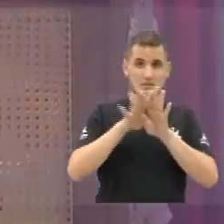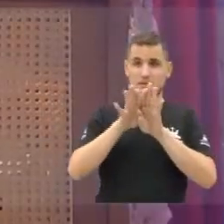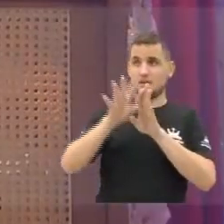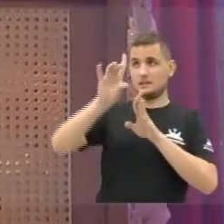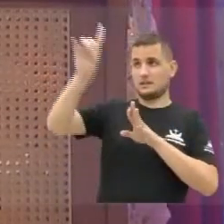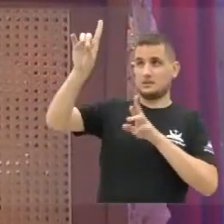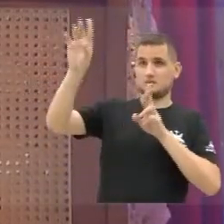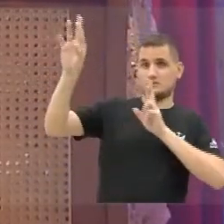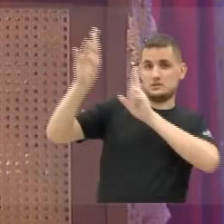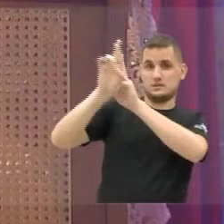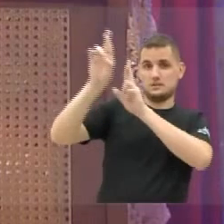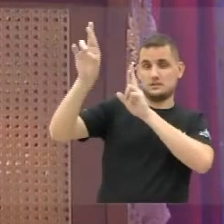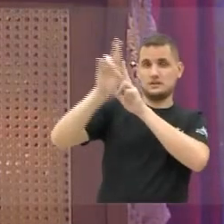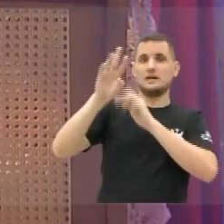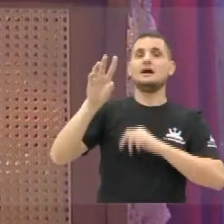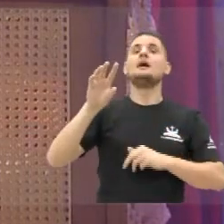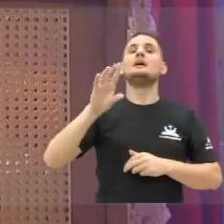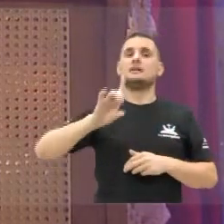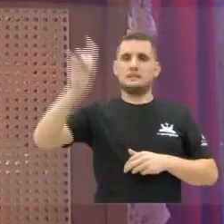Deus já tinha criado os animais,